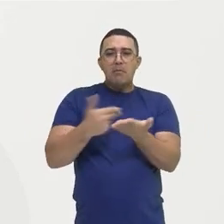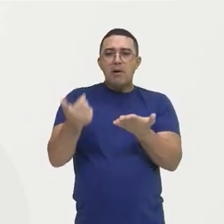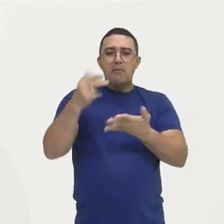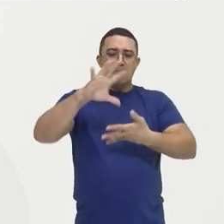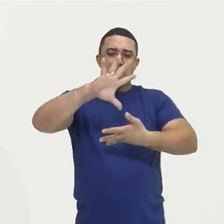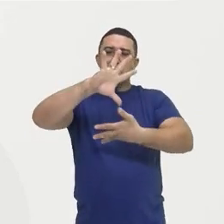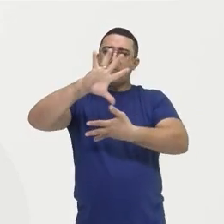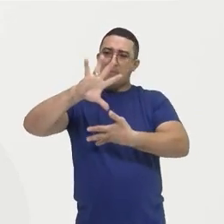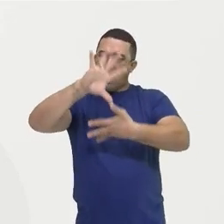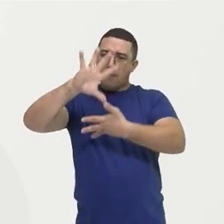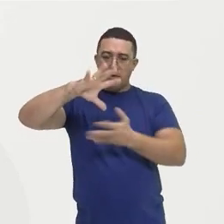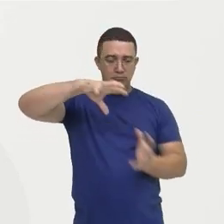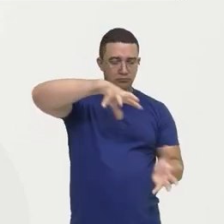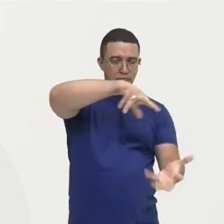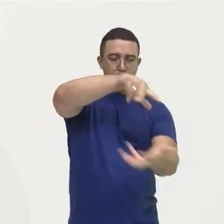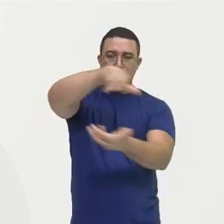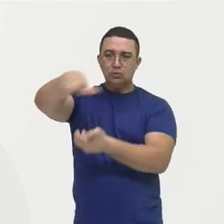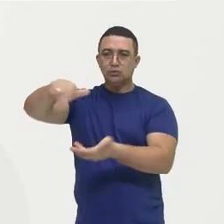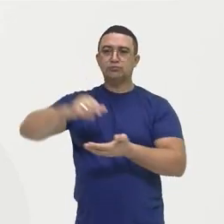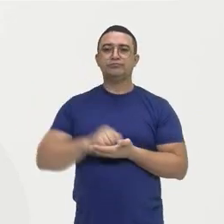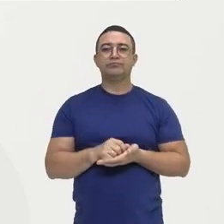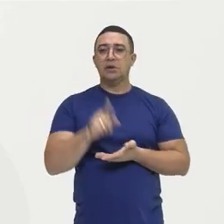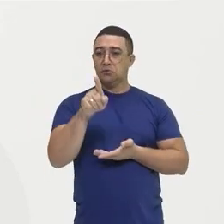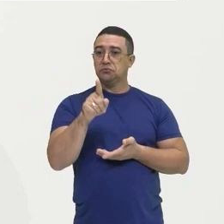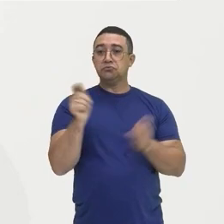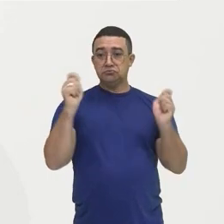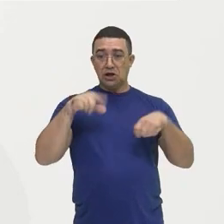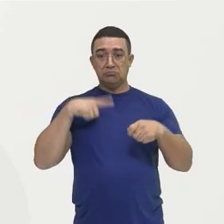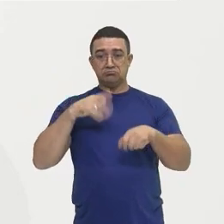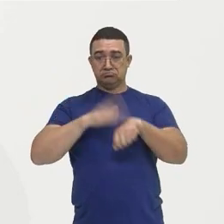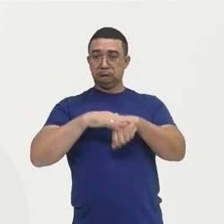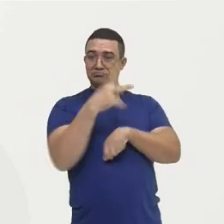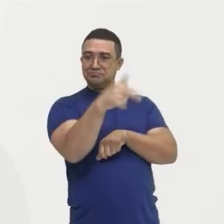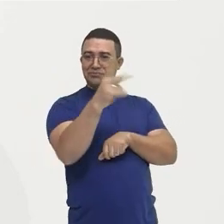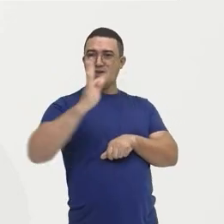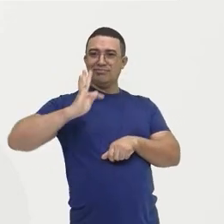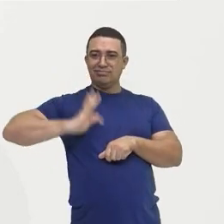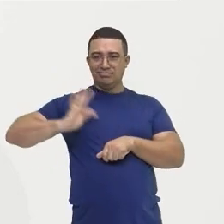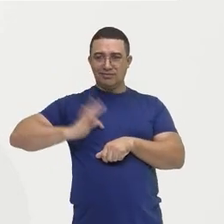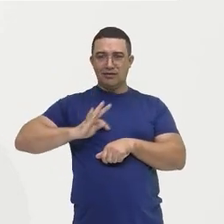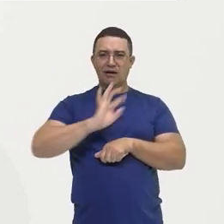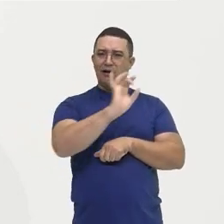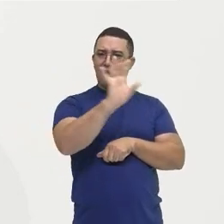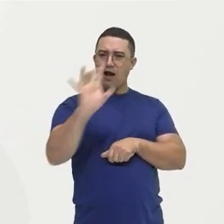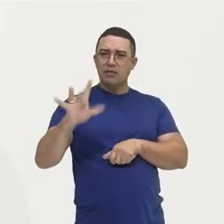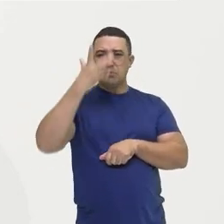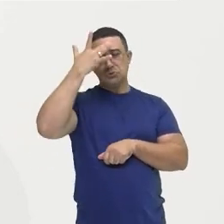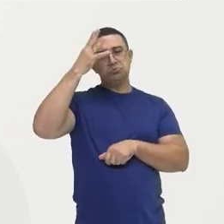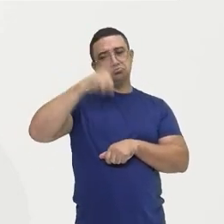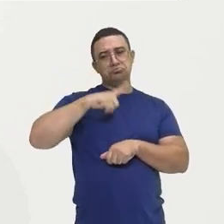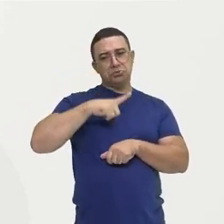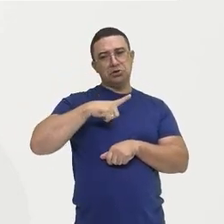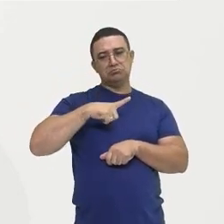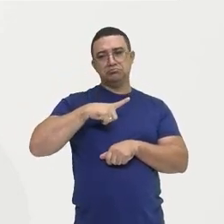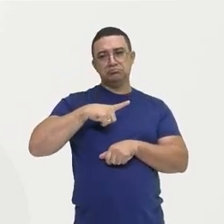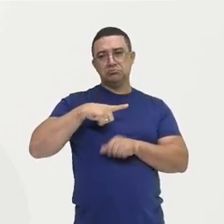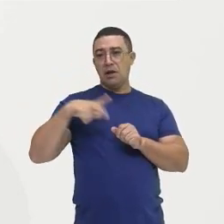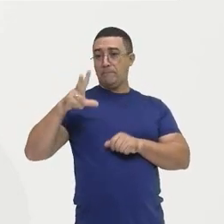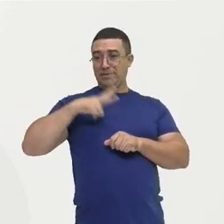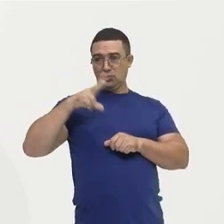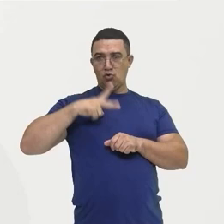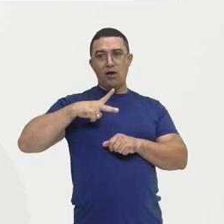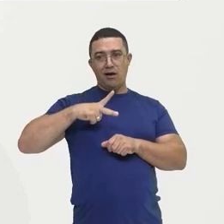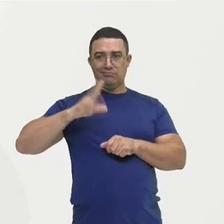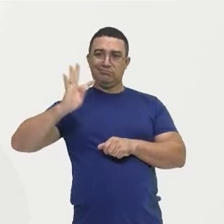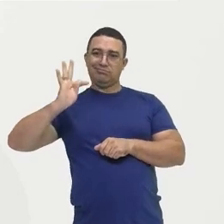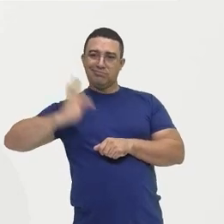mapa mundi. Então, você vai ter aí a sua técnica, né? Cada um vai ter uma técnica para desenhar esse